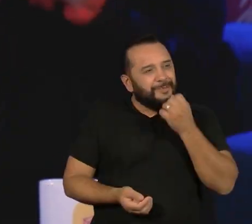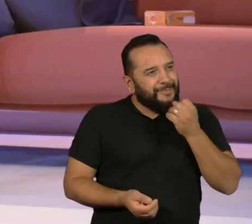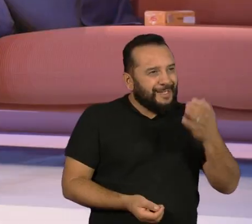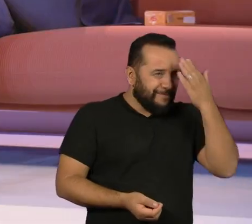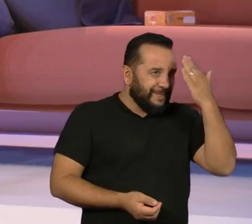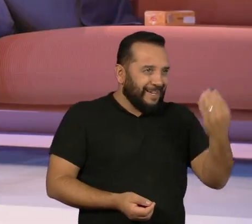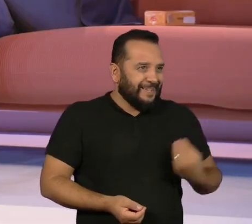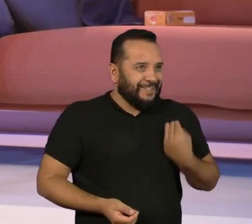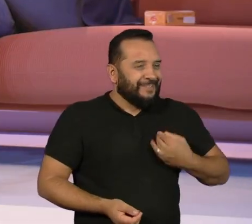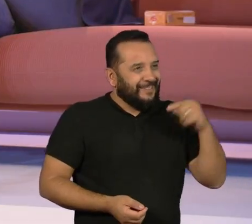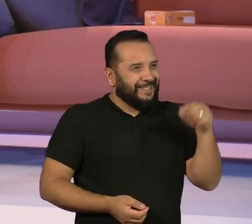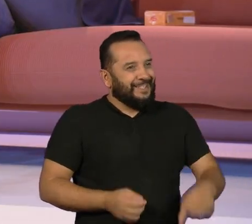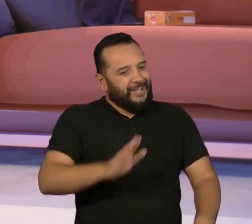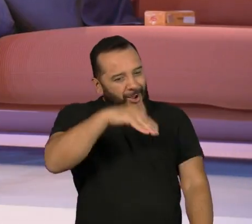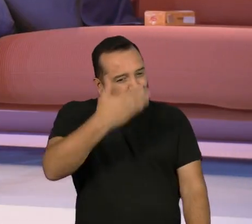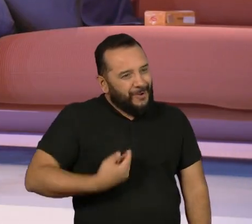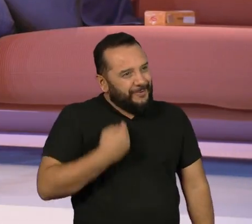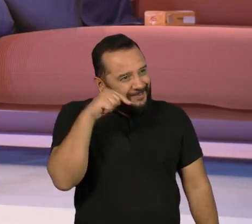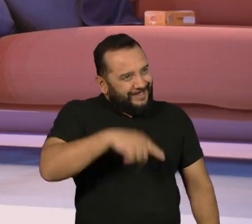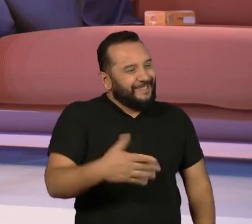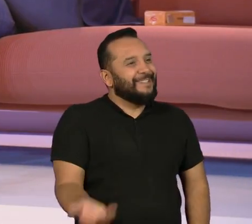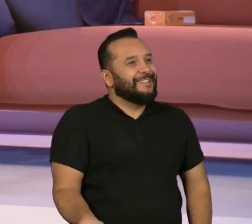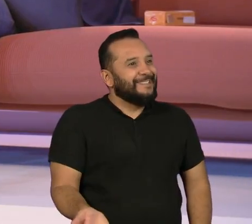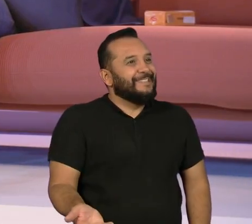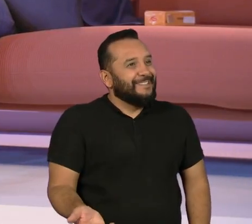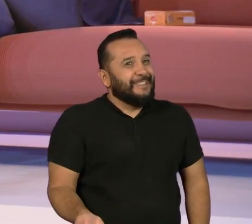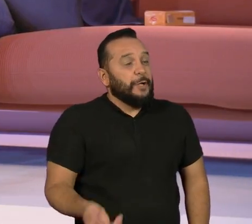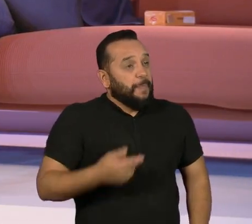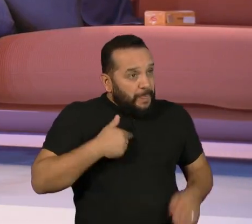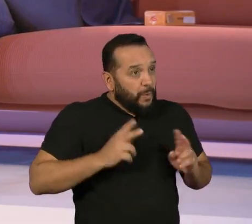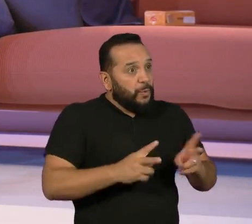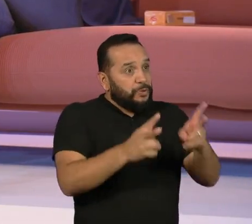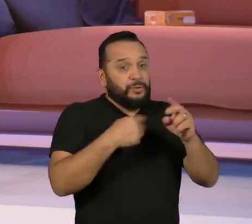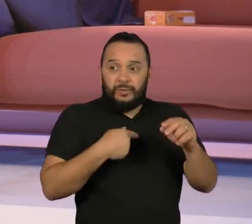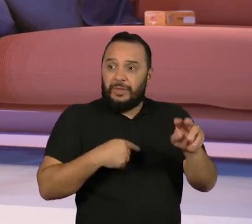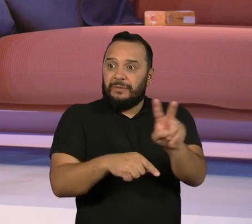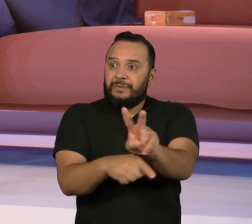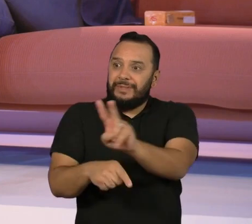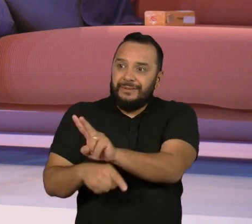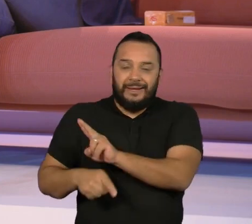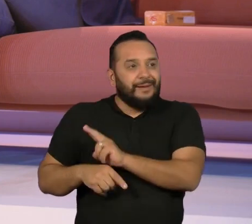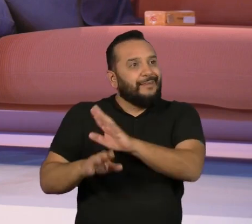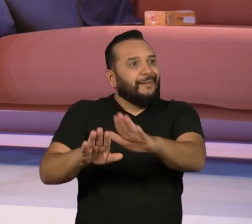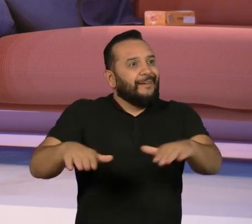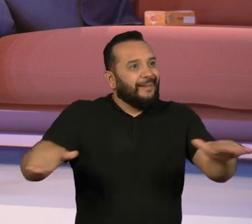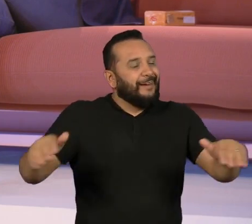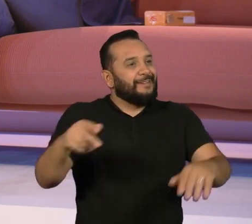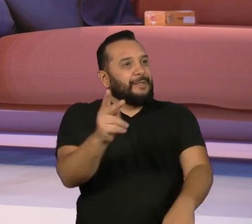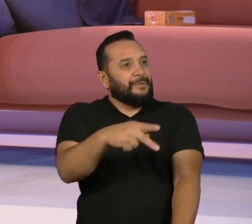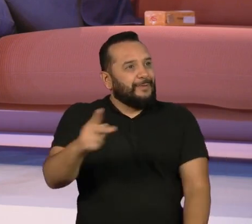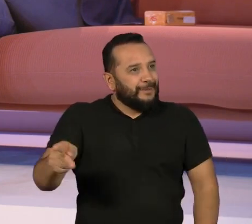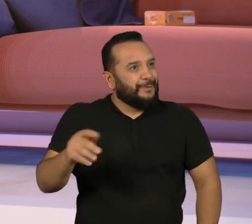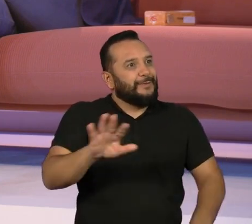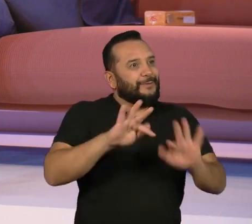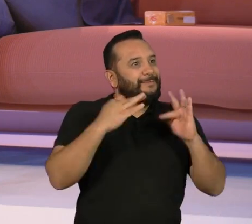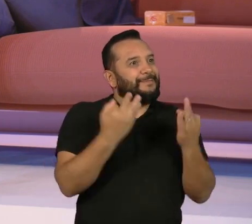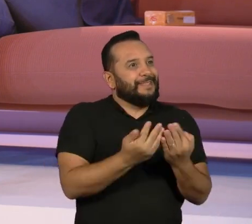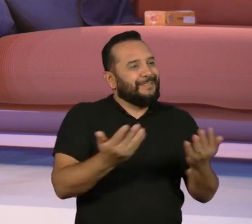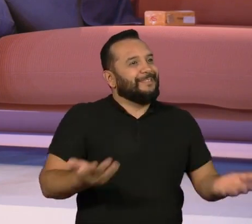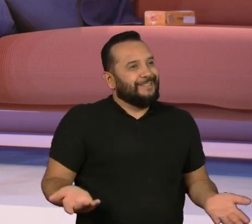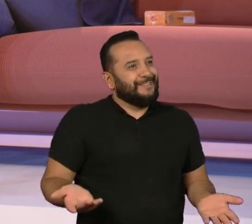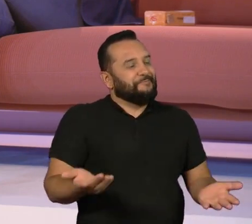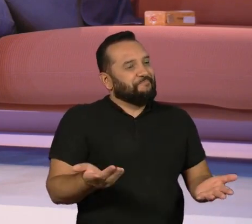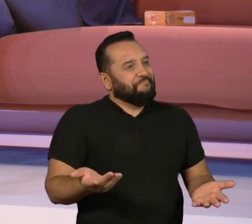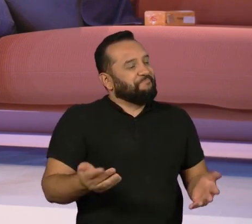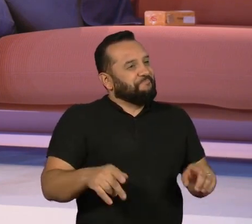pela sua presença. Uma honra ter você aqui. Você continue cuidando muito bem de crianças, de professores, de famílias e